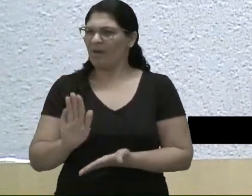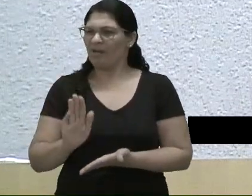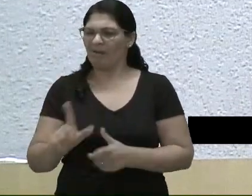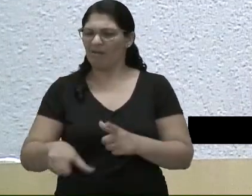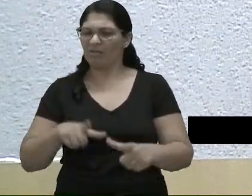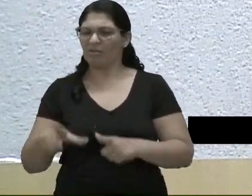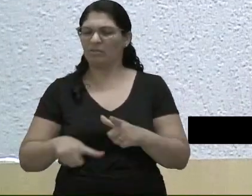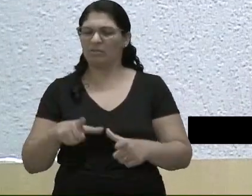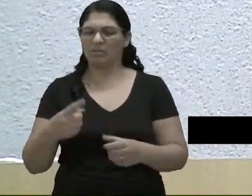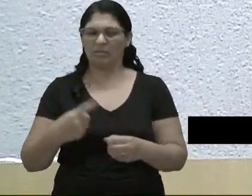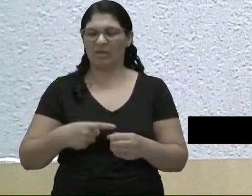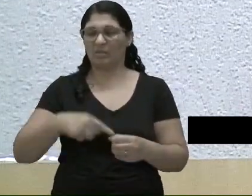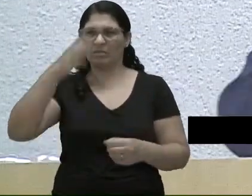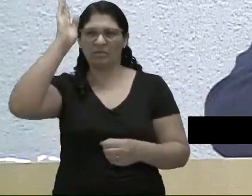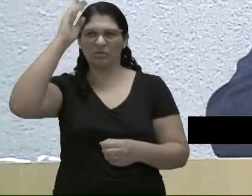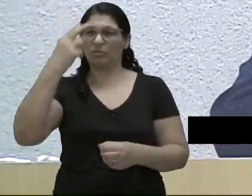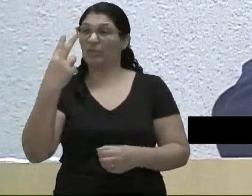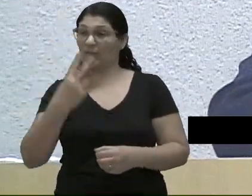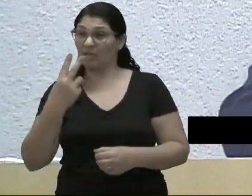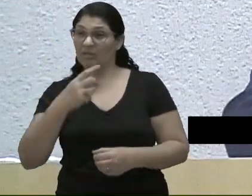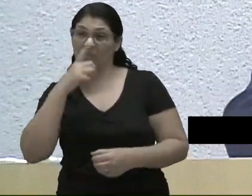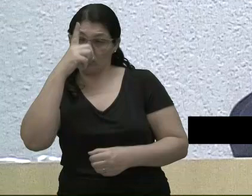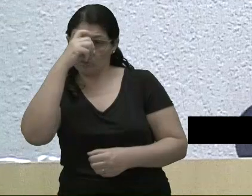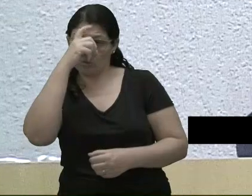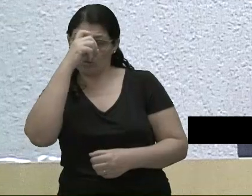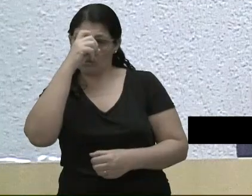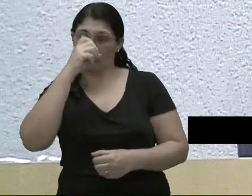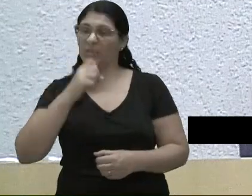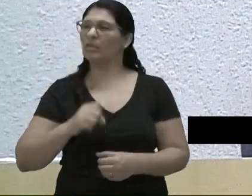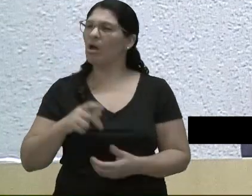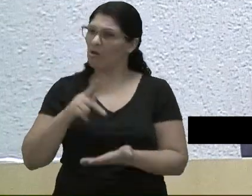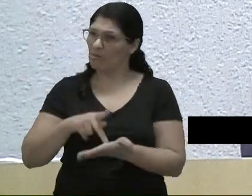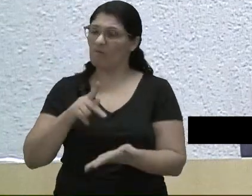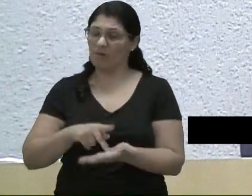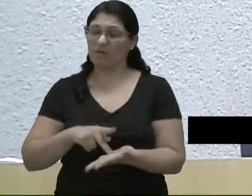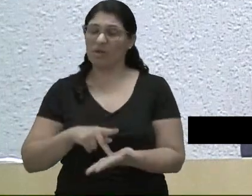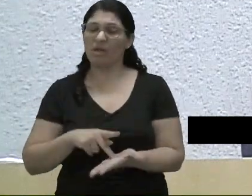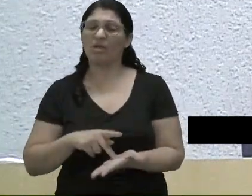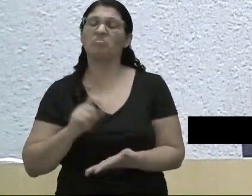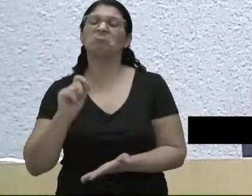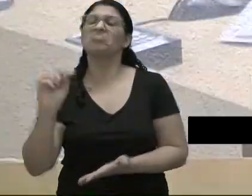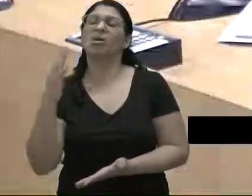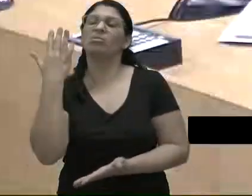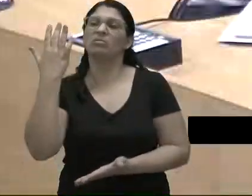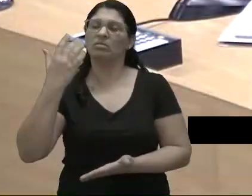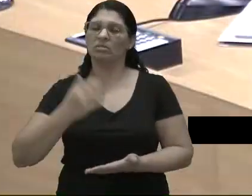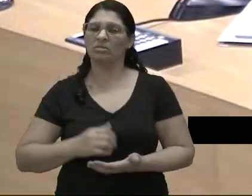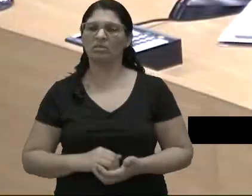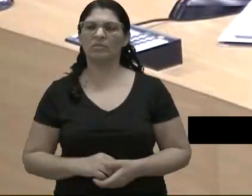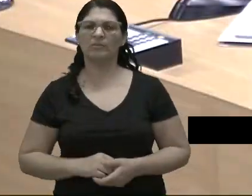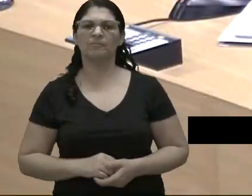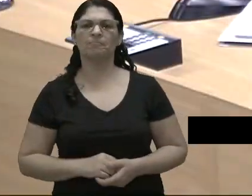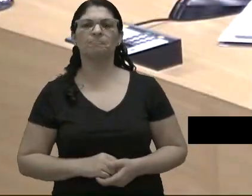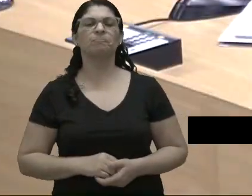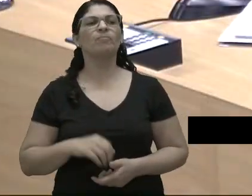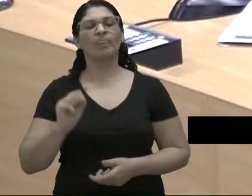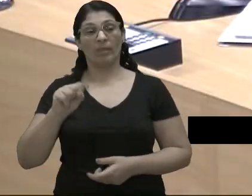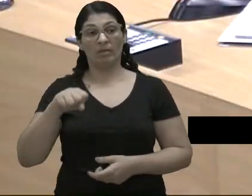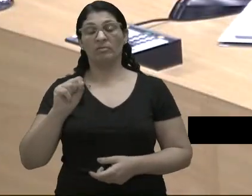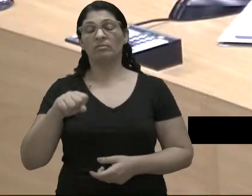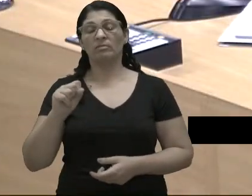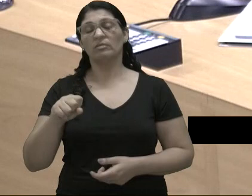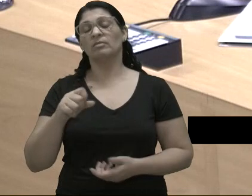duas unidades, São Marino e Santa Helena. Isso procede? O que aconteceu? Isso, procede